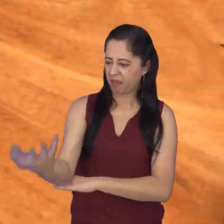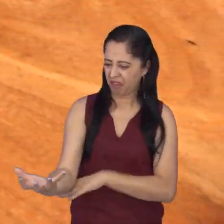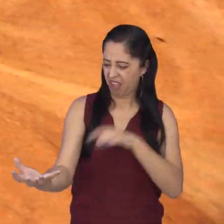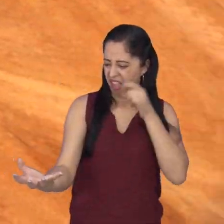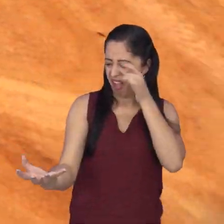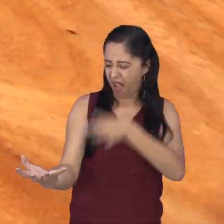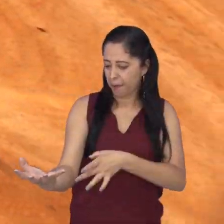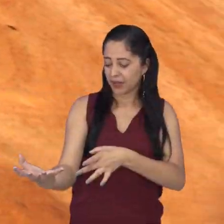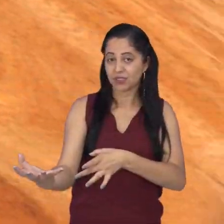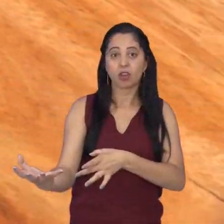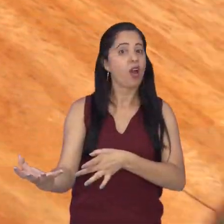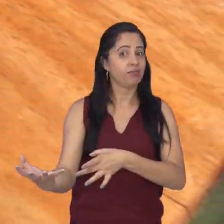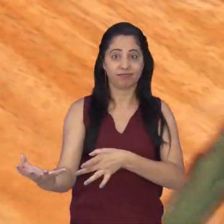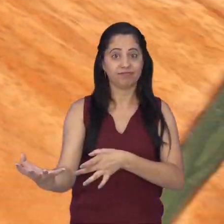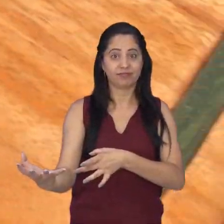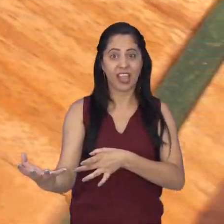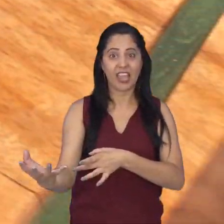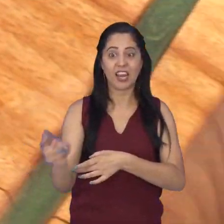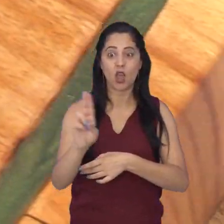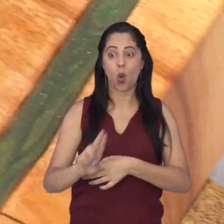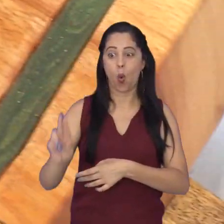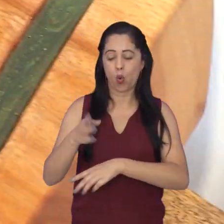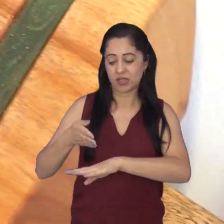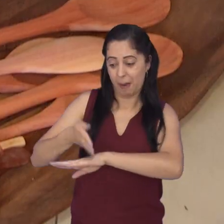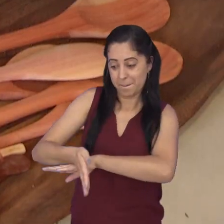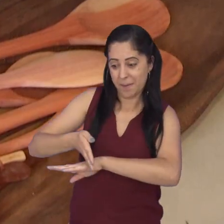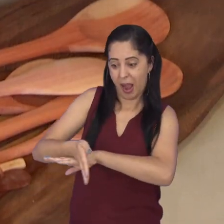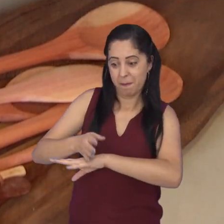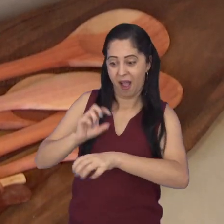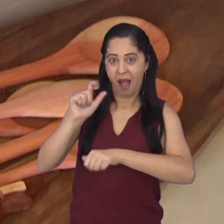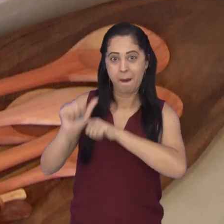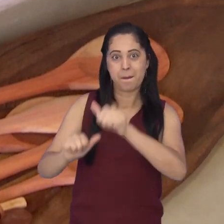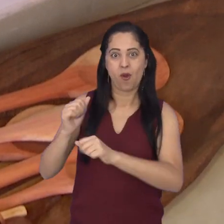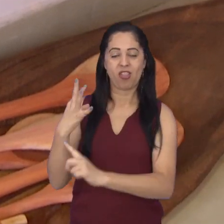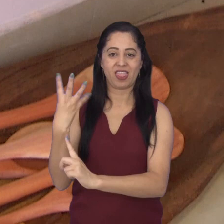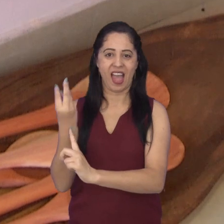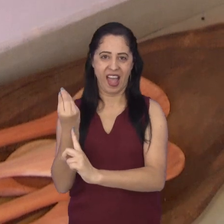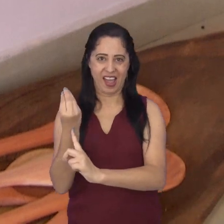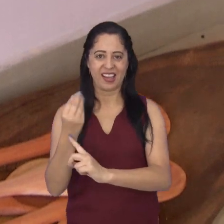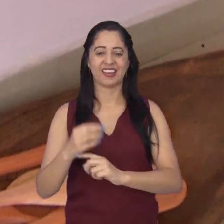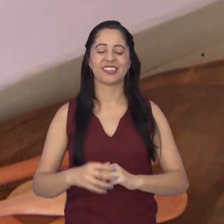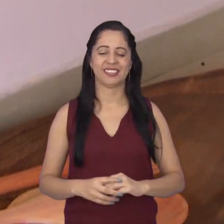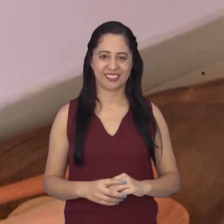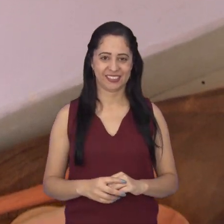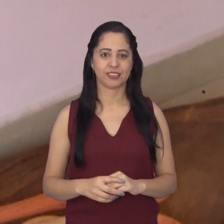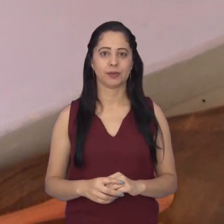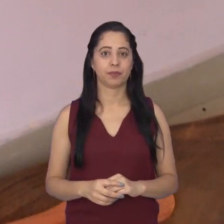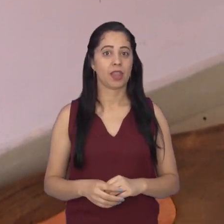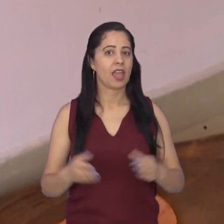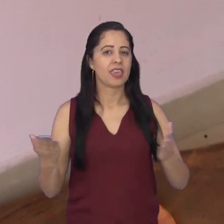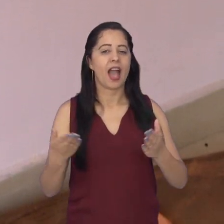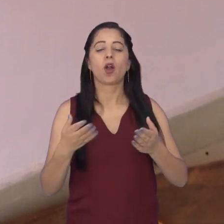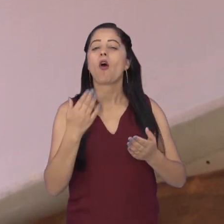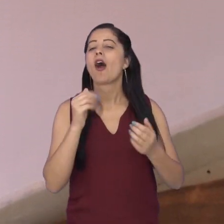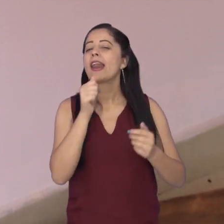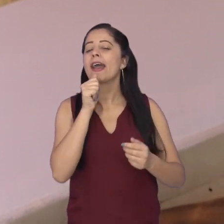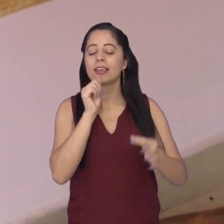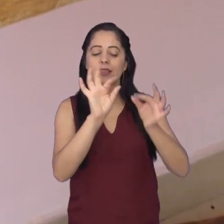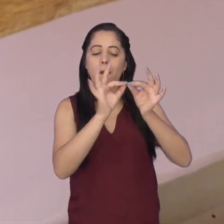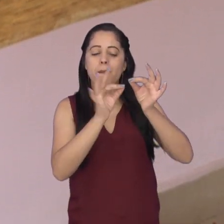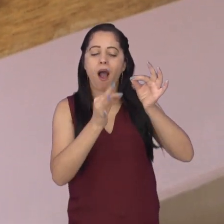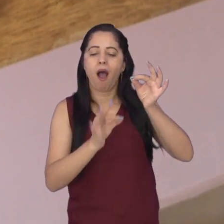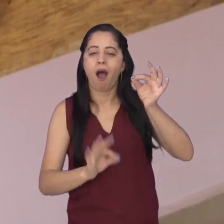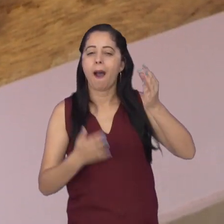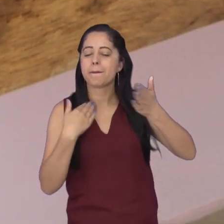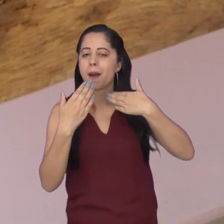simplesmente descartada ou viraria serragem. E nesse bloco, a prosa continua. Você vai acompanhar também um